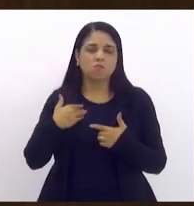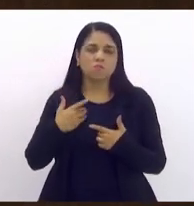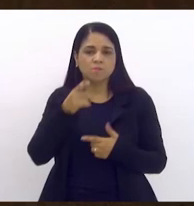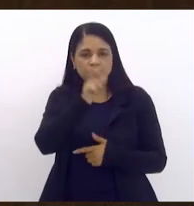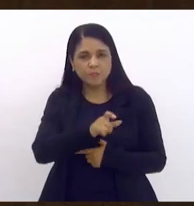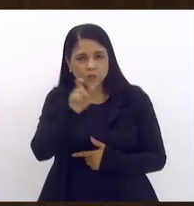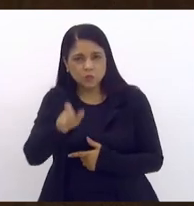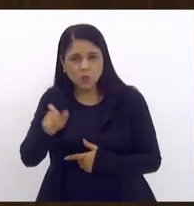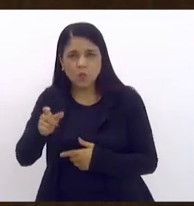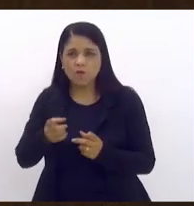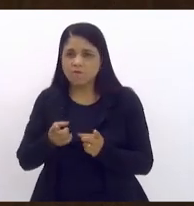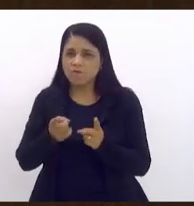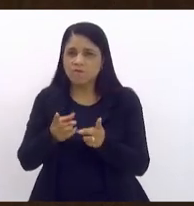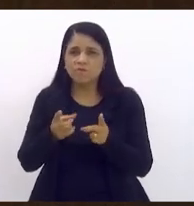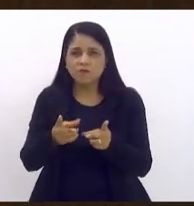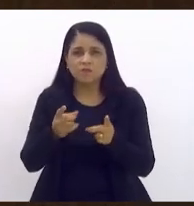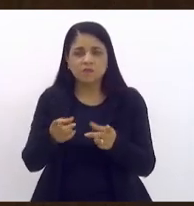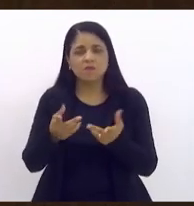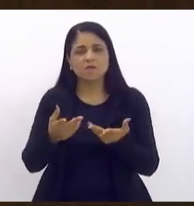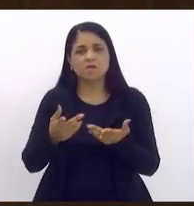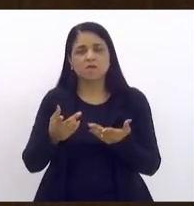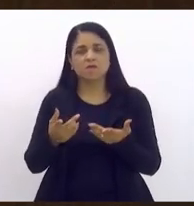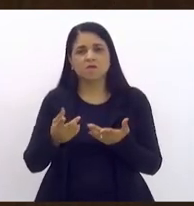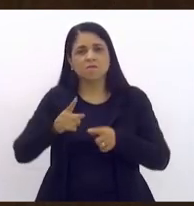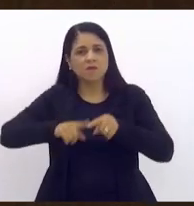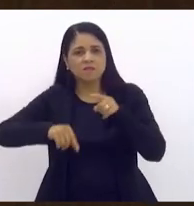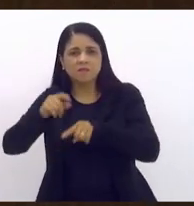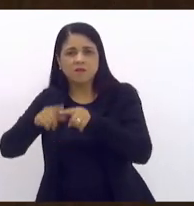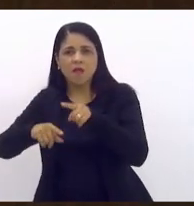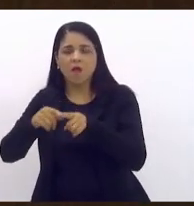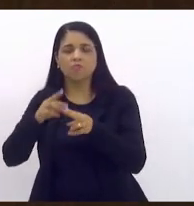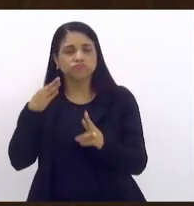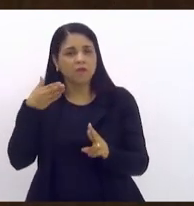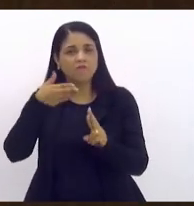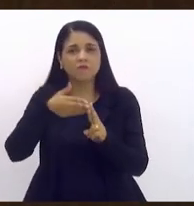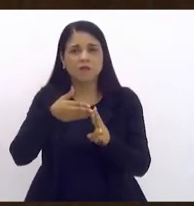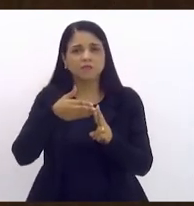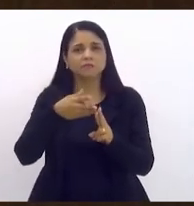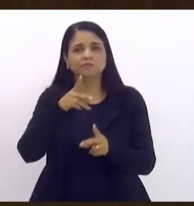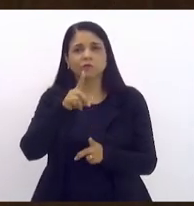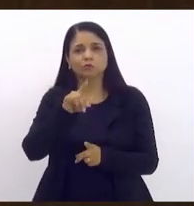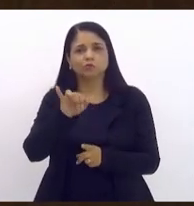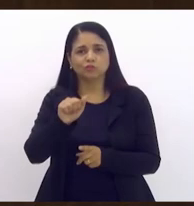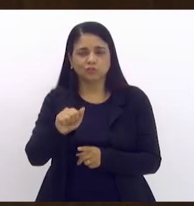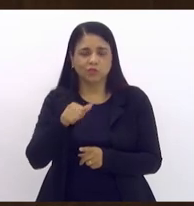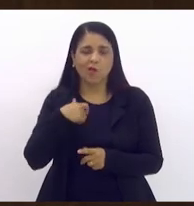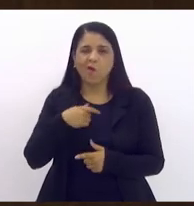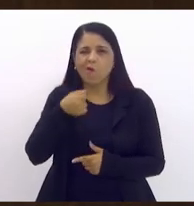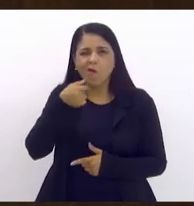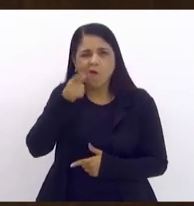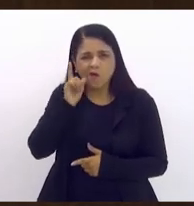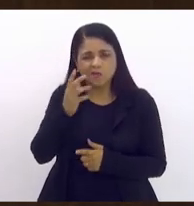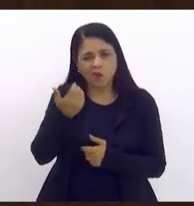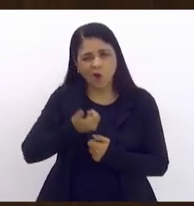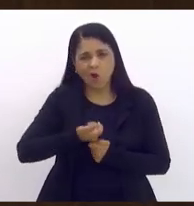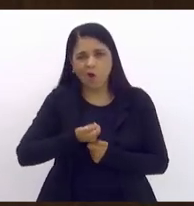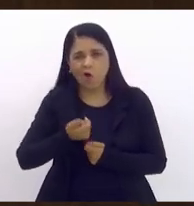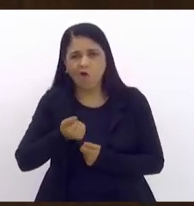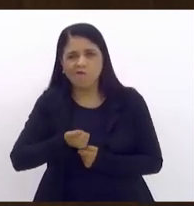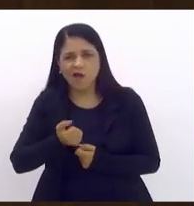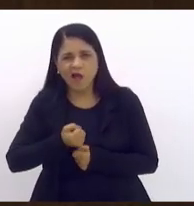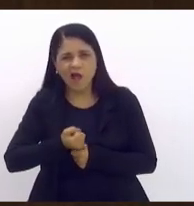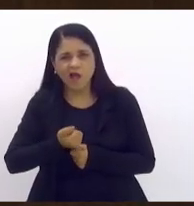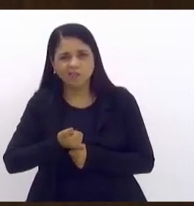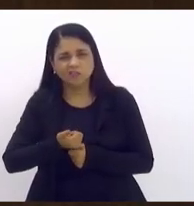seus artigos relacionados àquela data. E de forma covarde, ontem, eles recolheram o